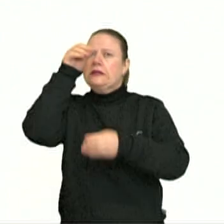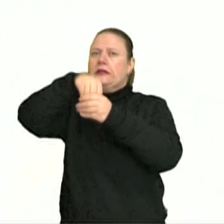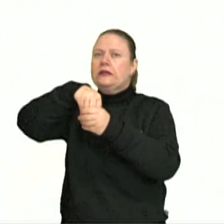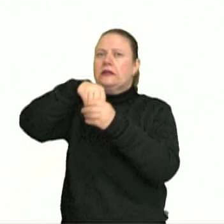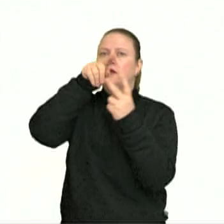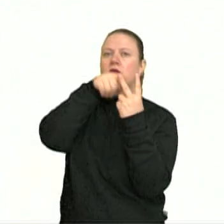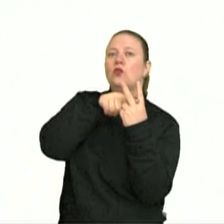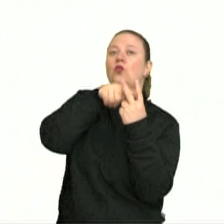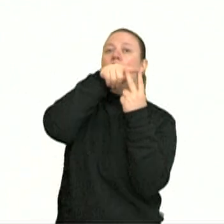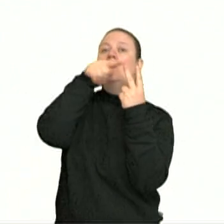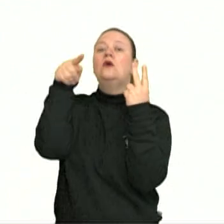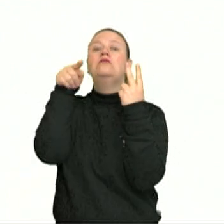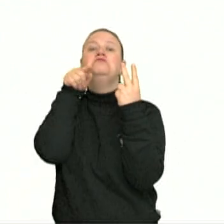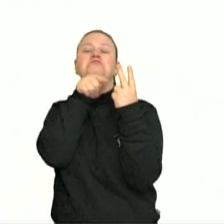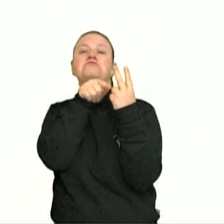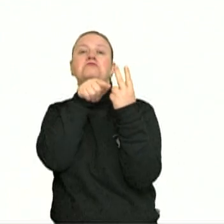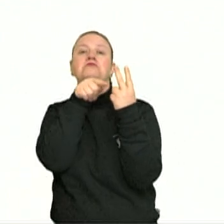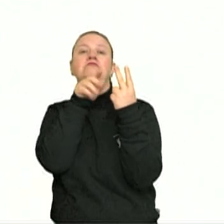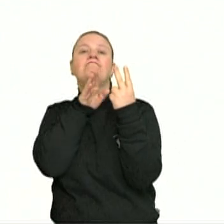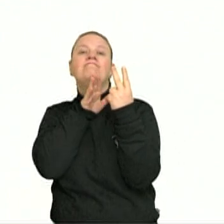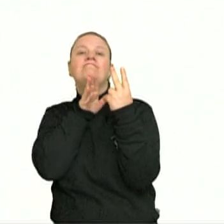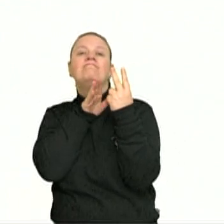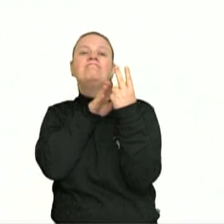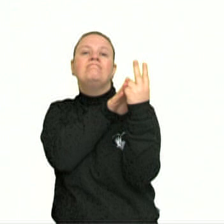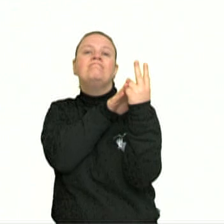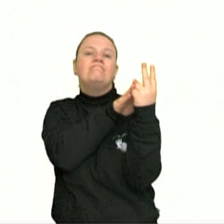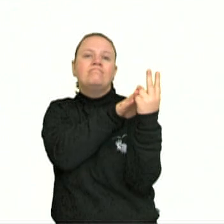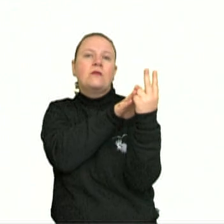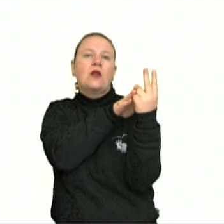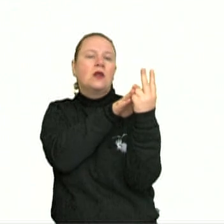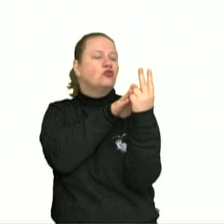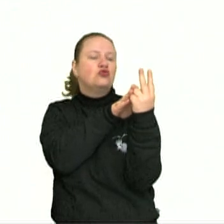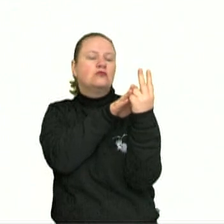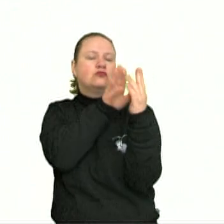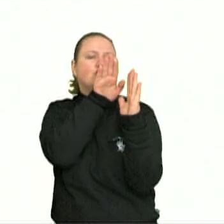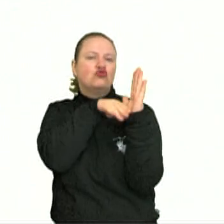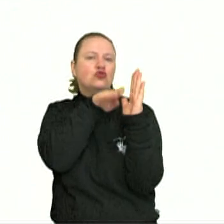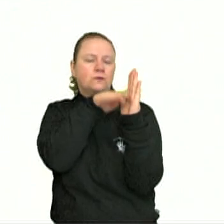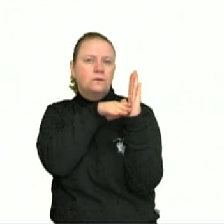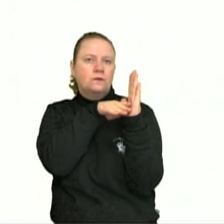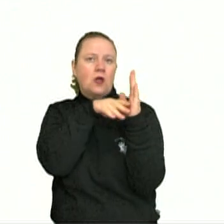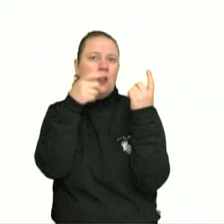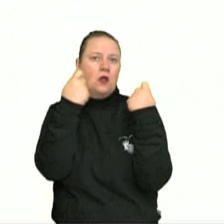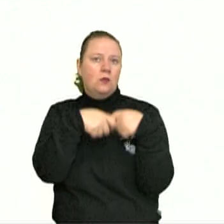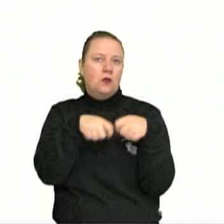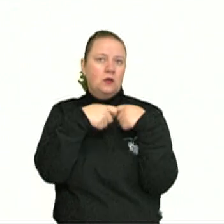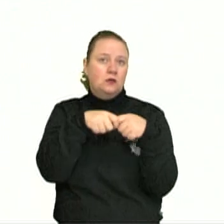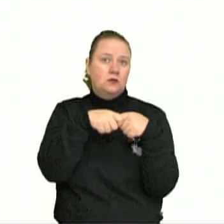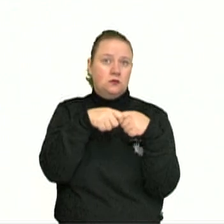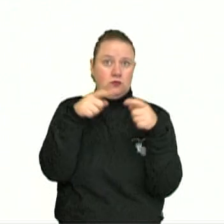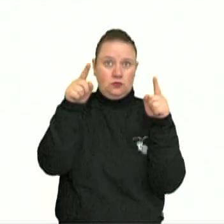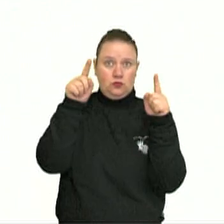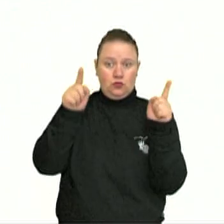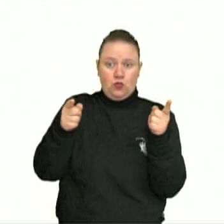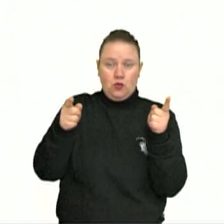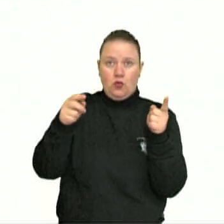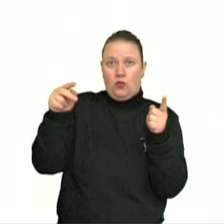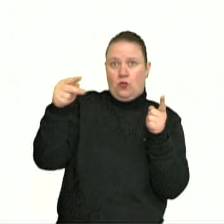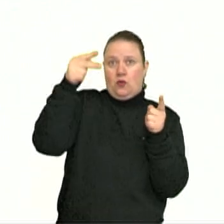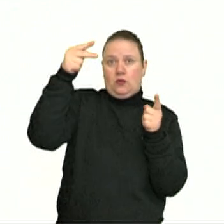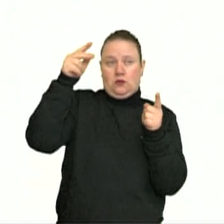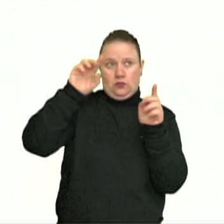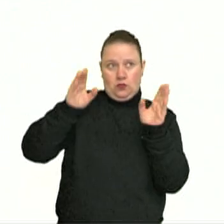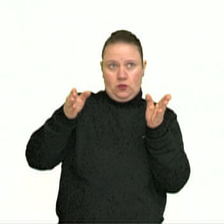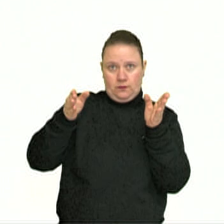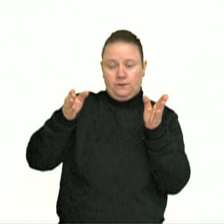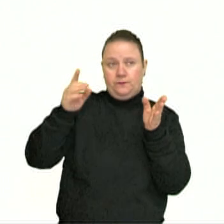raiz. Então, para mim poder eliminar essa raiz, eu vou ter que levar ambos os lados ao quadrado. Então, ficaria o seguinte, t